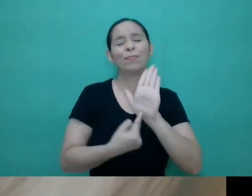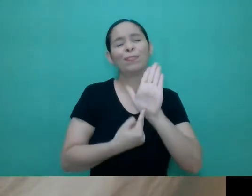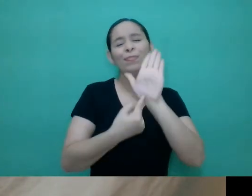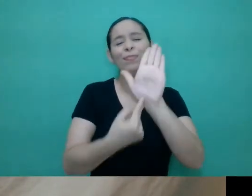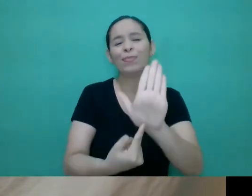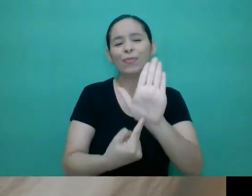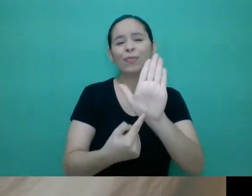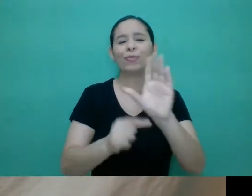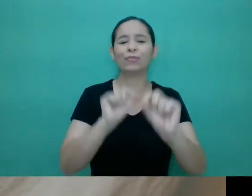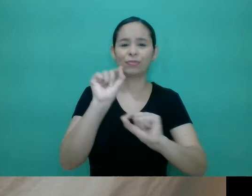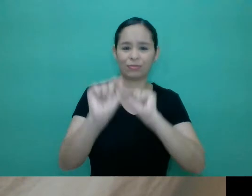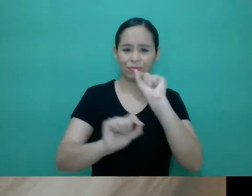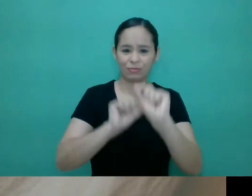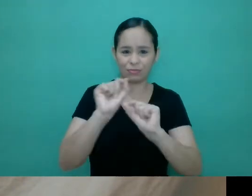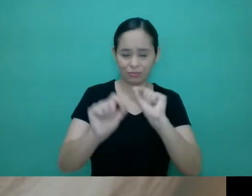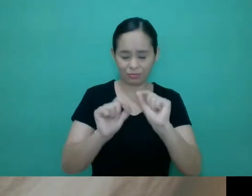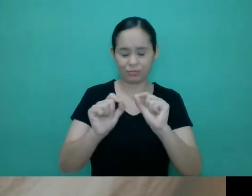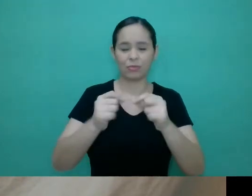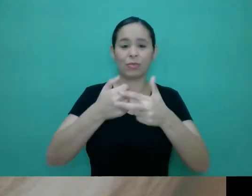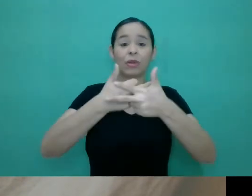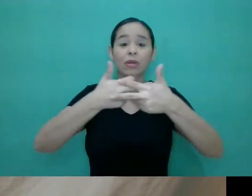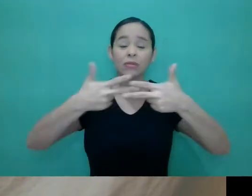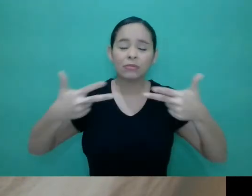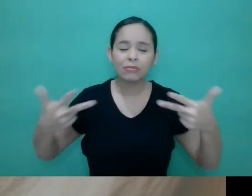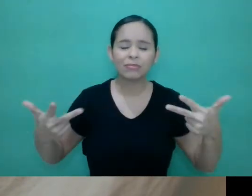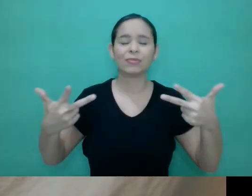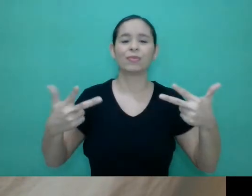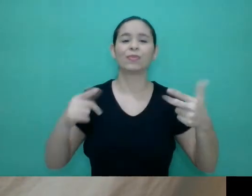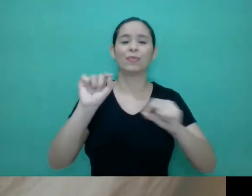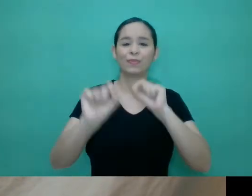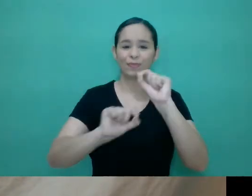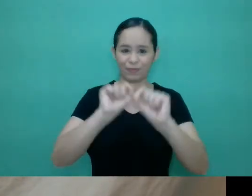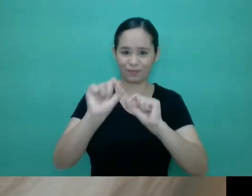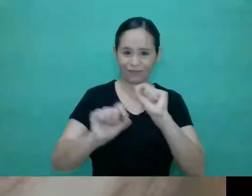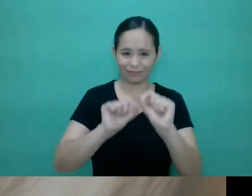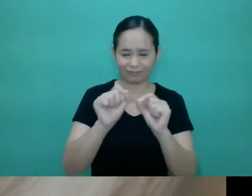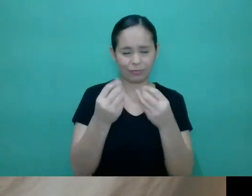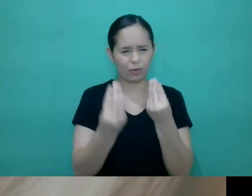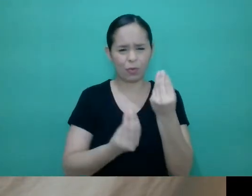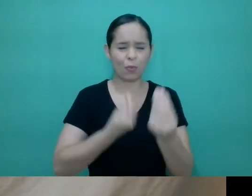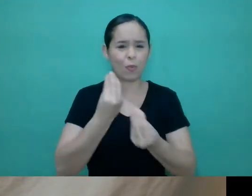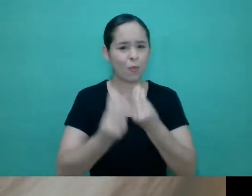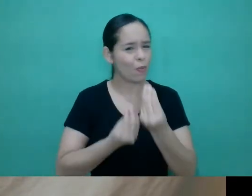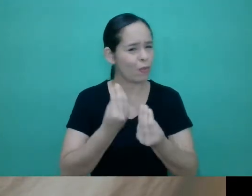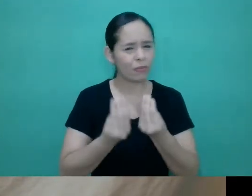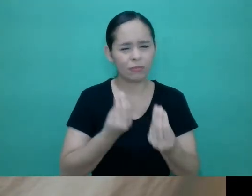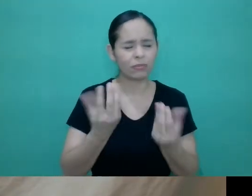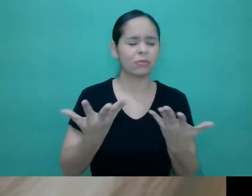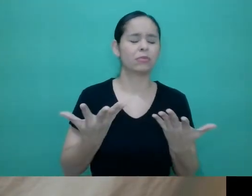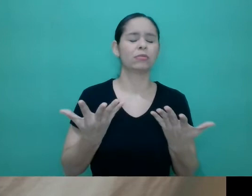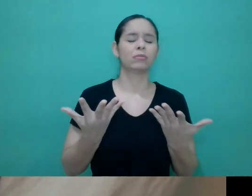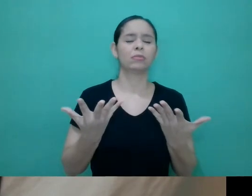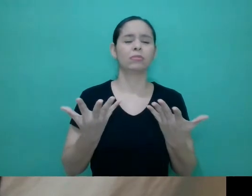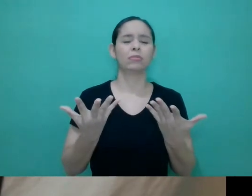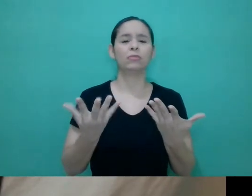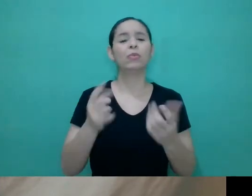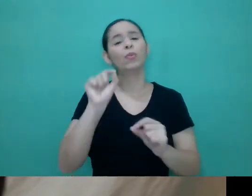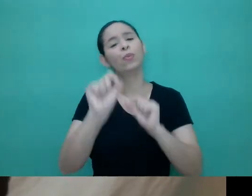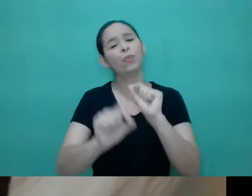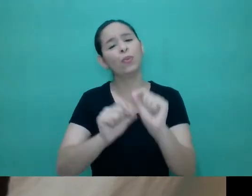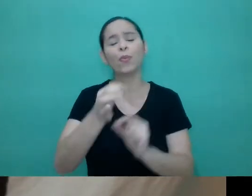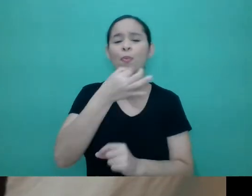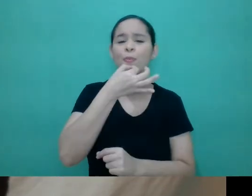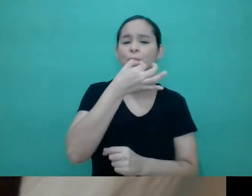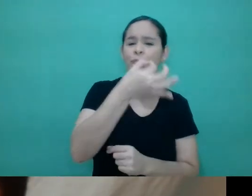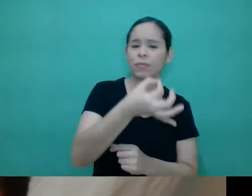exemplo, ilustra, né, esse combate guianense com um argumento de